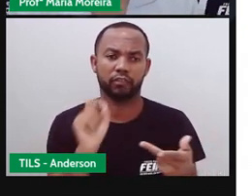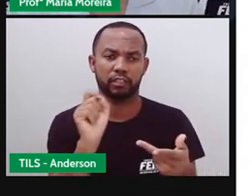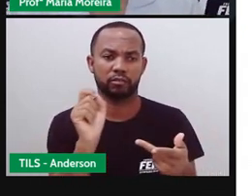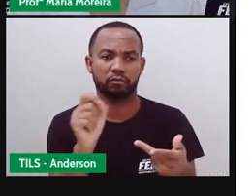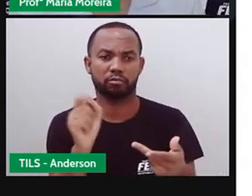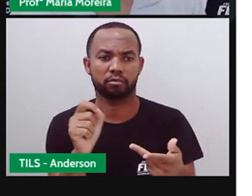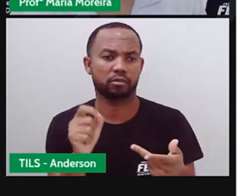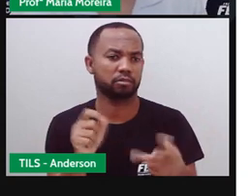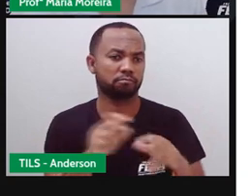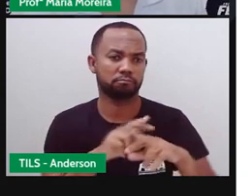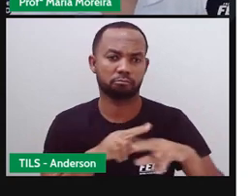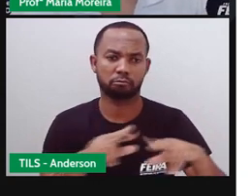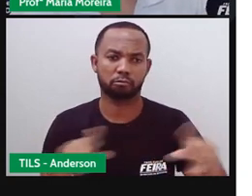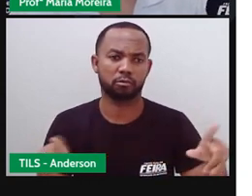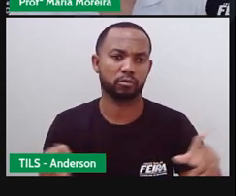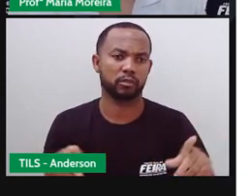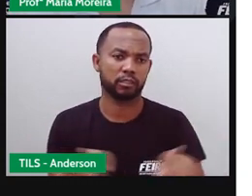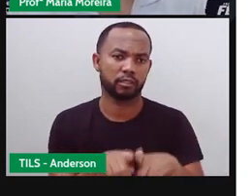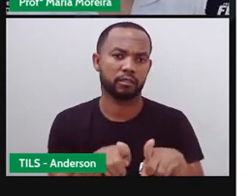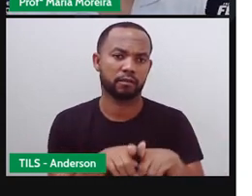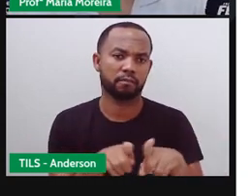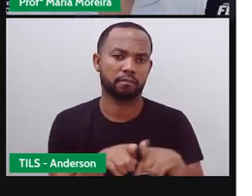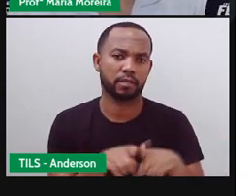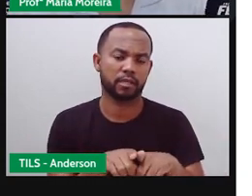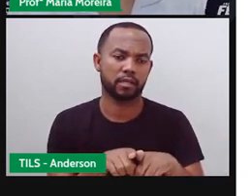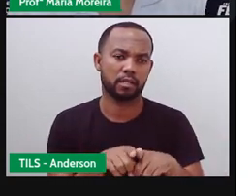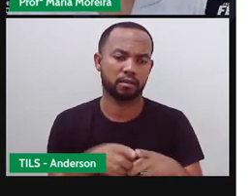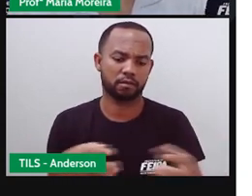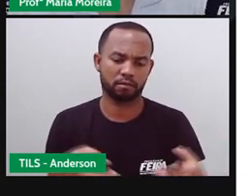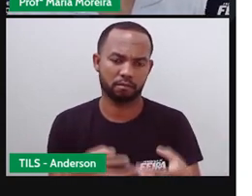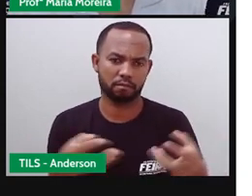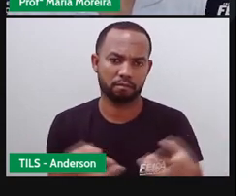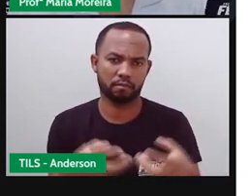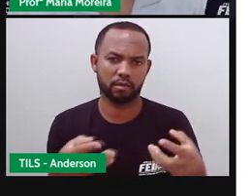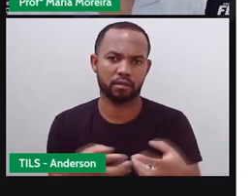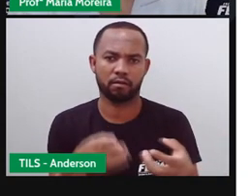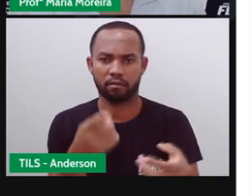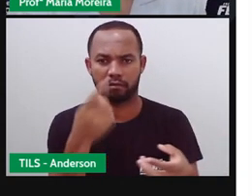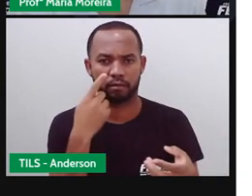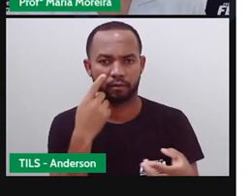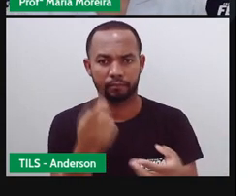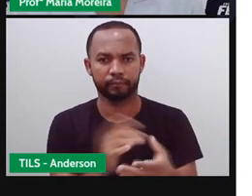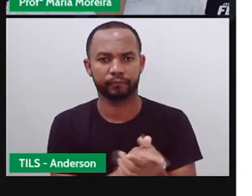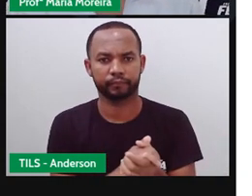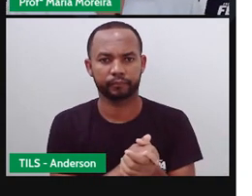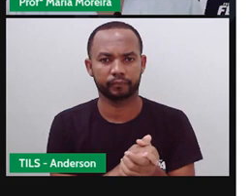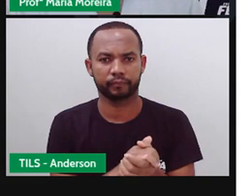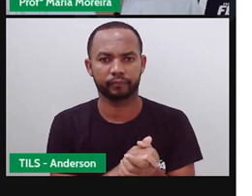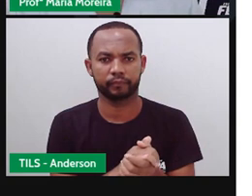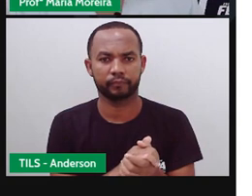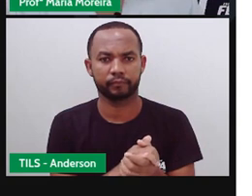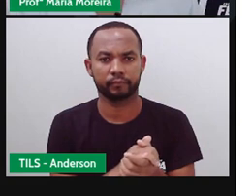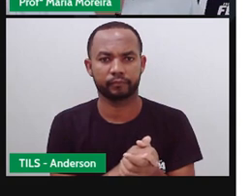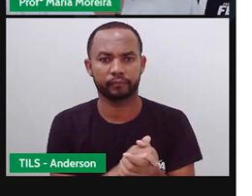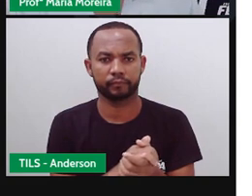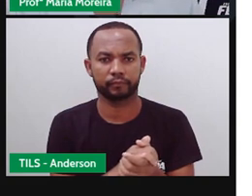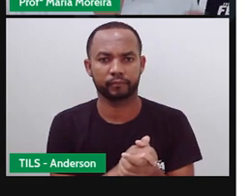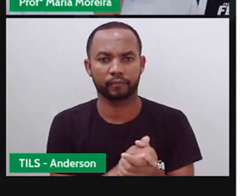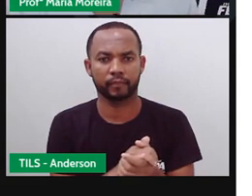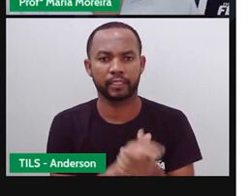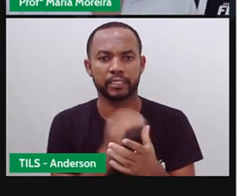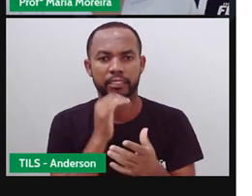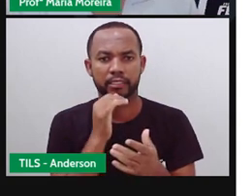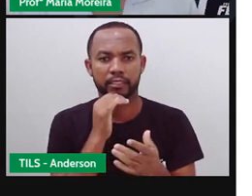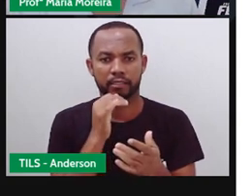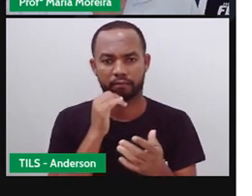desempenhadas aí por quem pelas minhocas né bom após